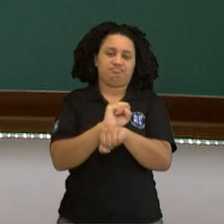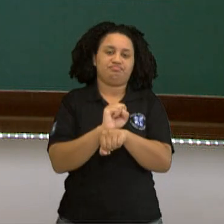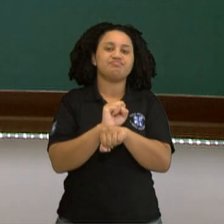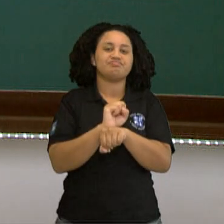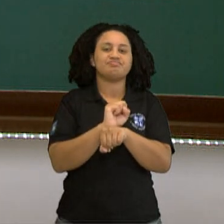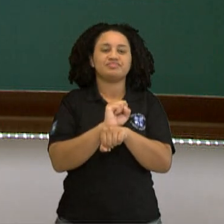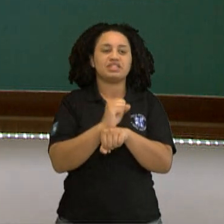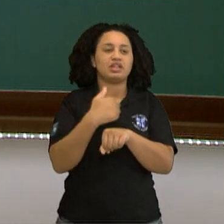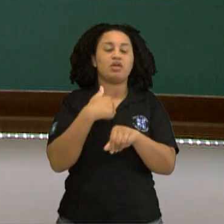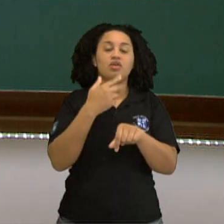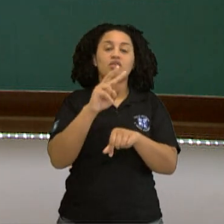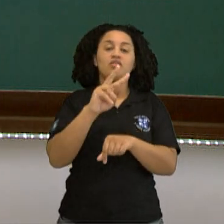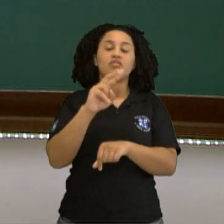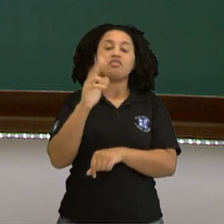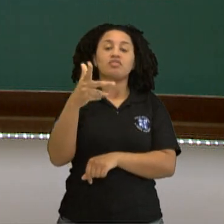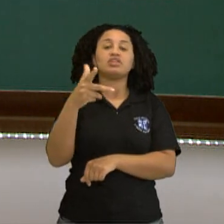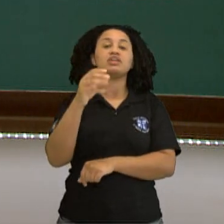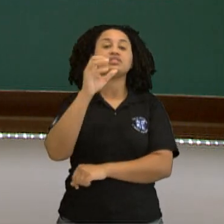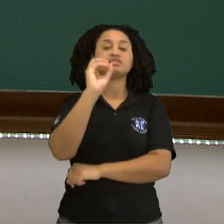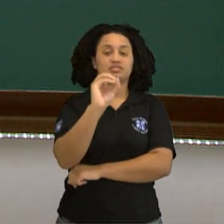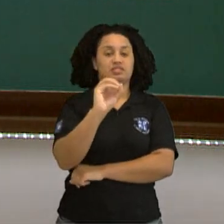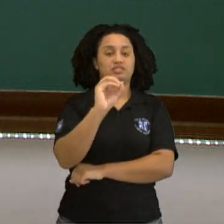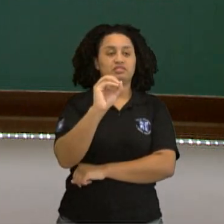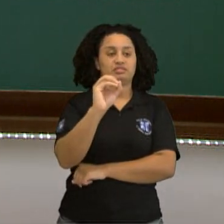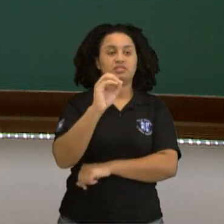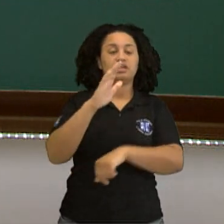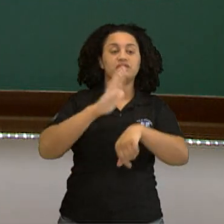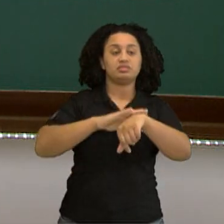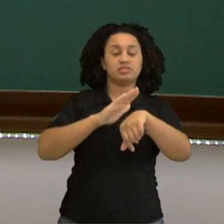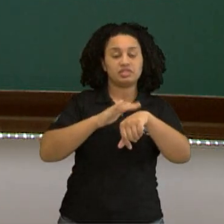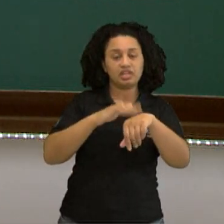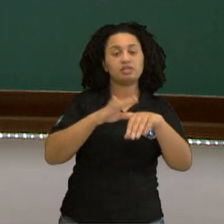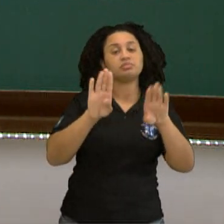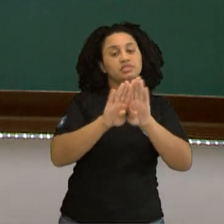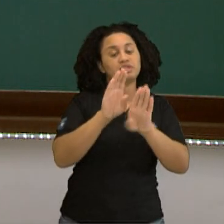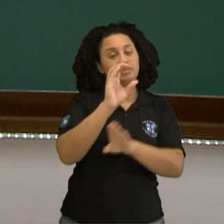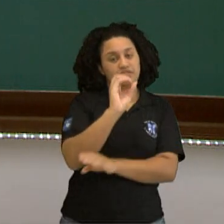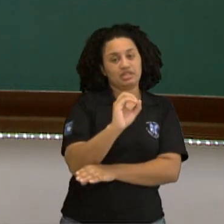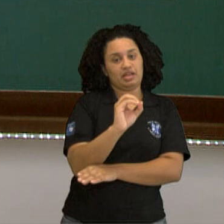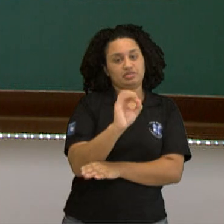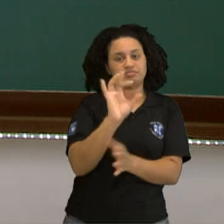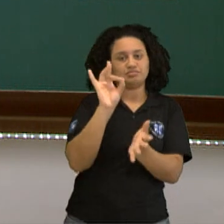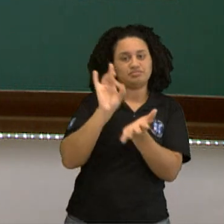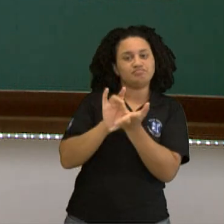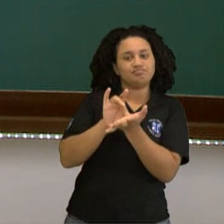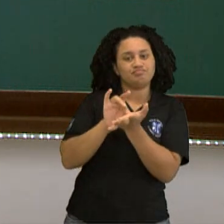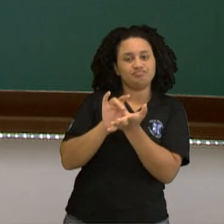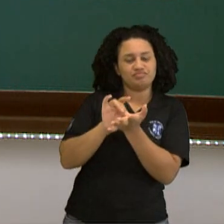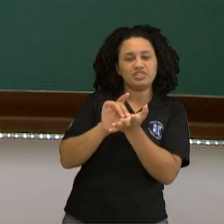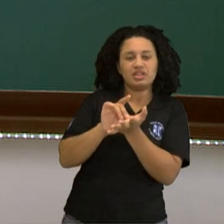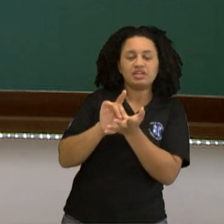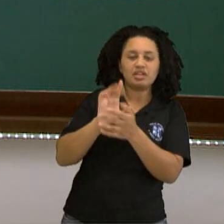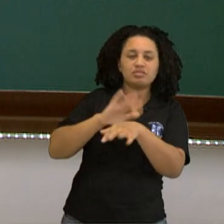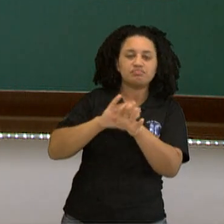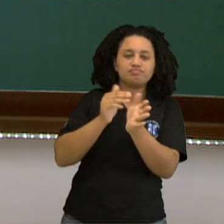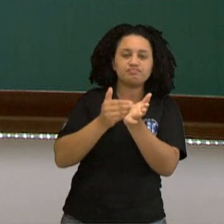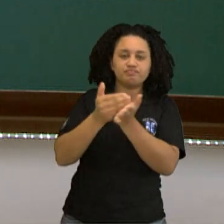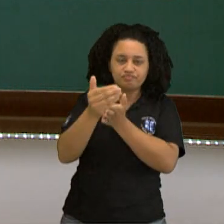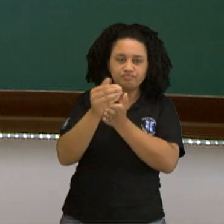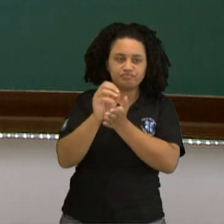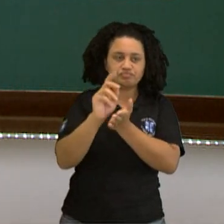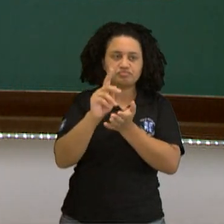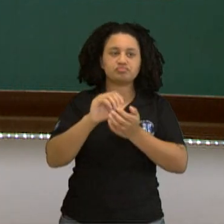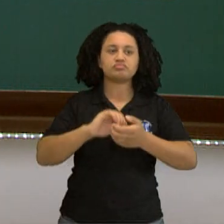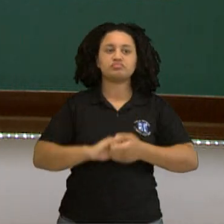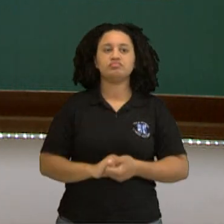seja, velocidade zero, ele está relacionado com tempo, ou seja, um tempo zero também, o famoso tempo inicial,